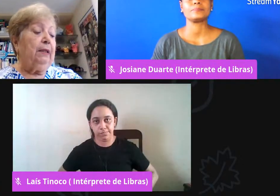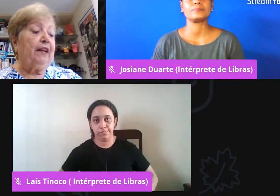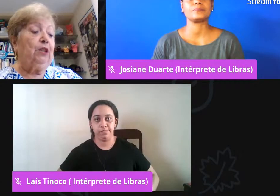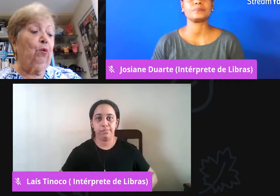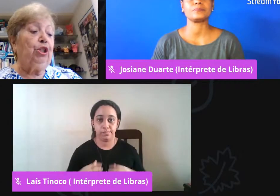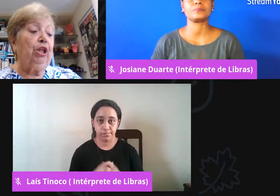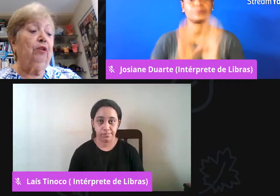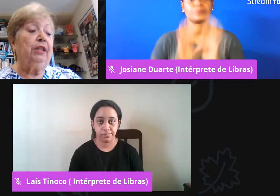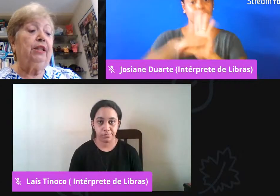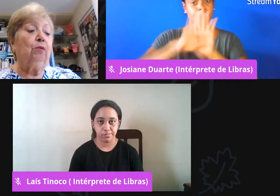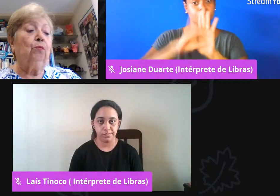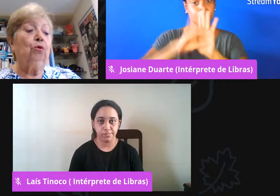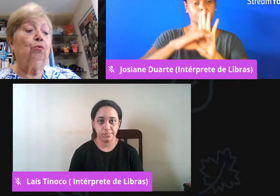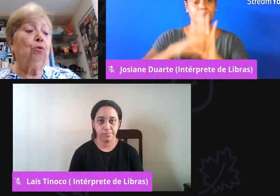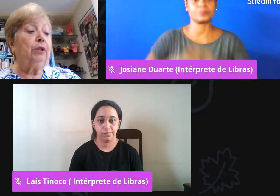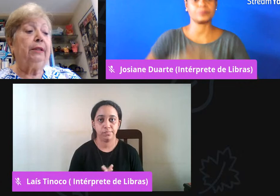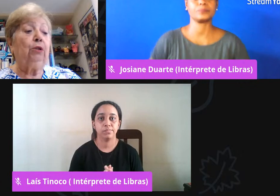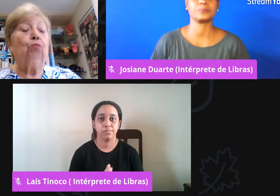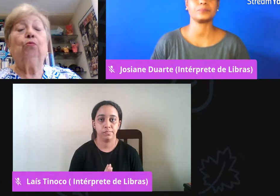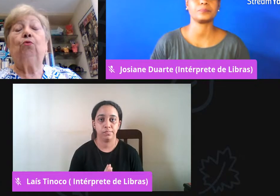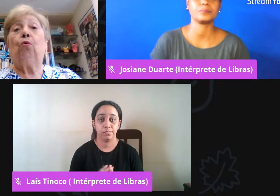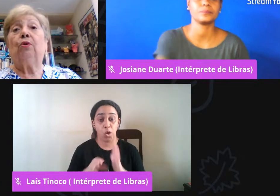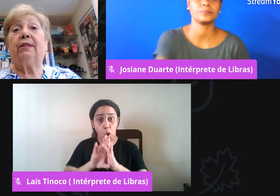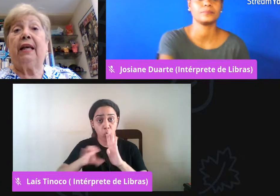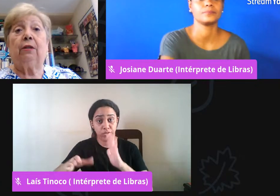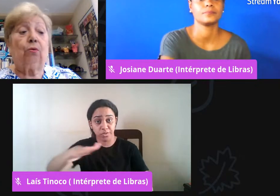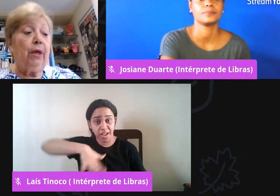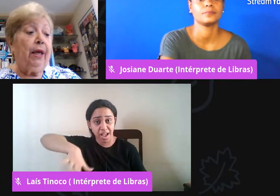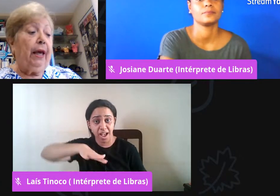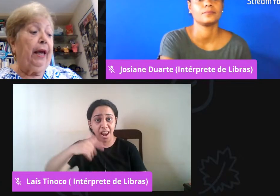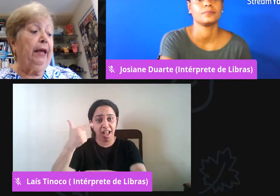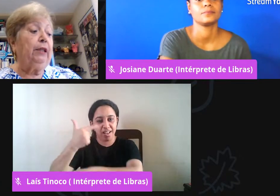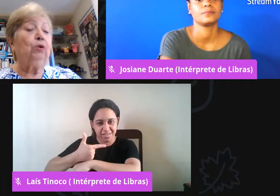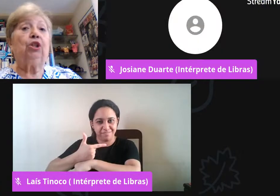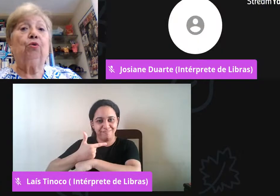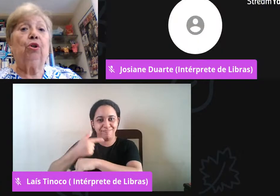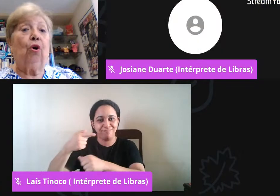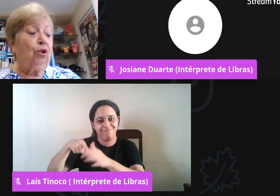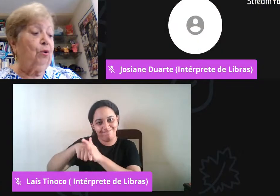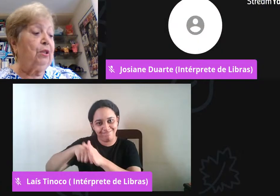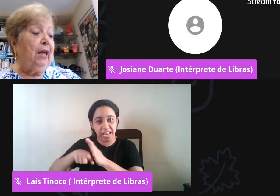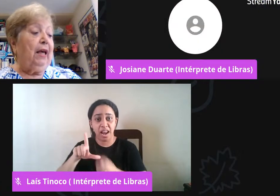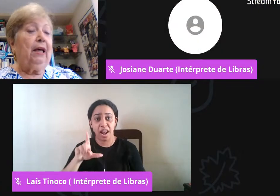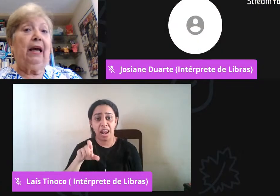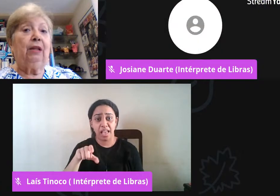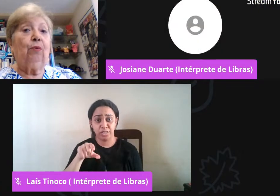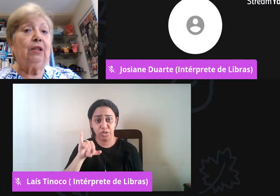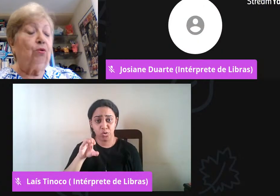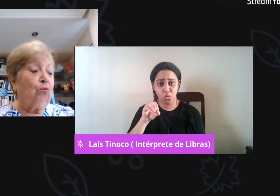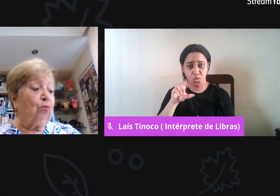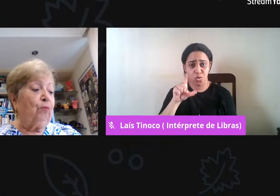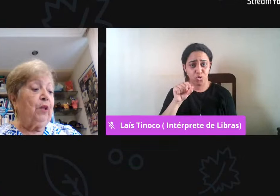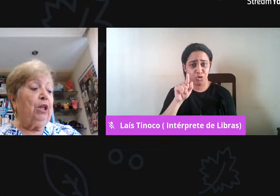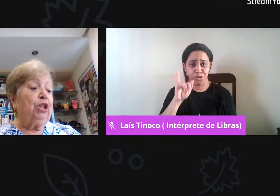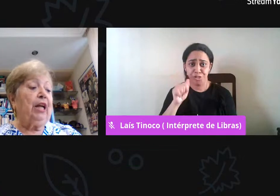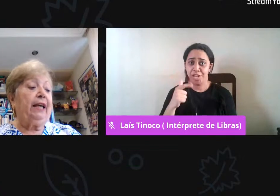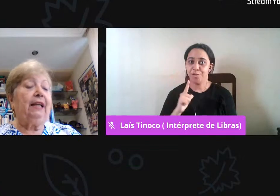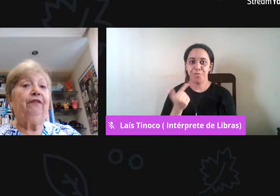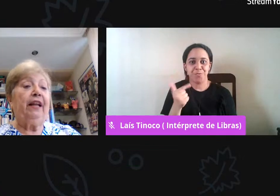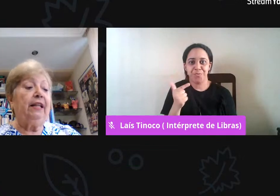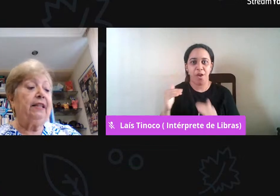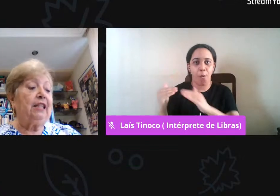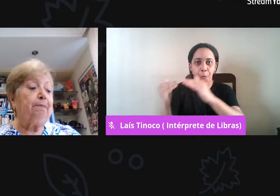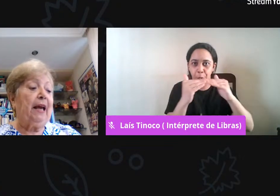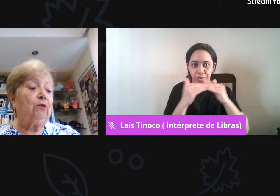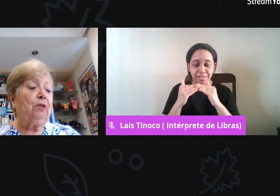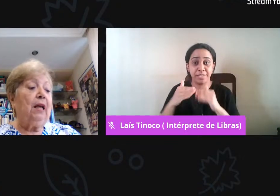conceituação de fraseologia não tem tido muito um consenso entre os estudiosos do assunto, já que